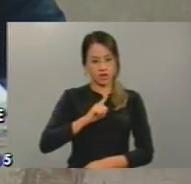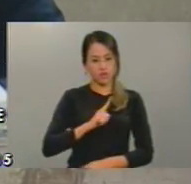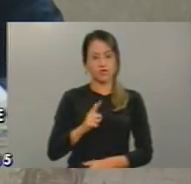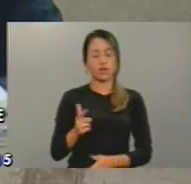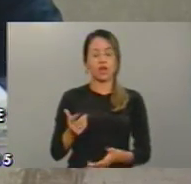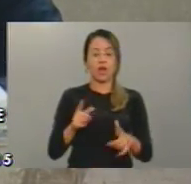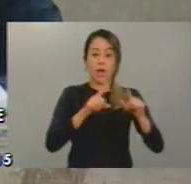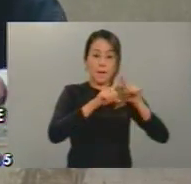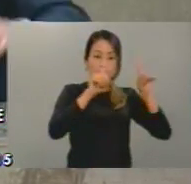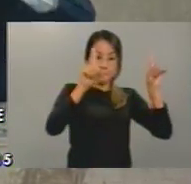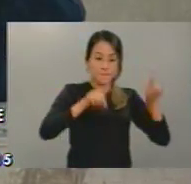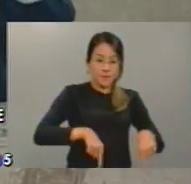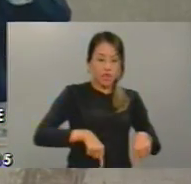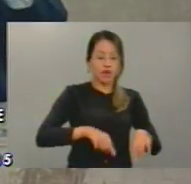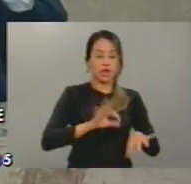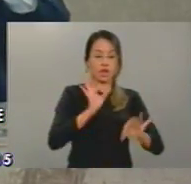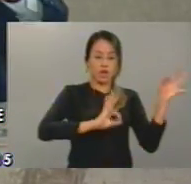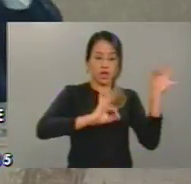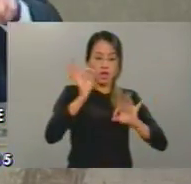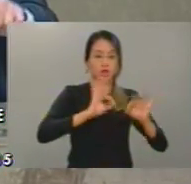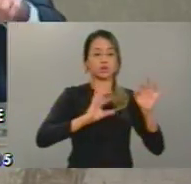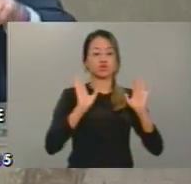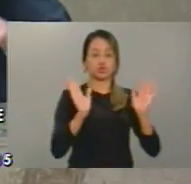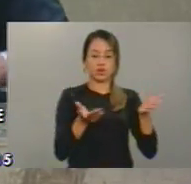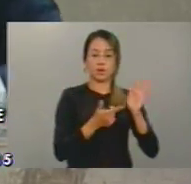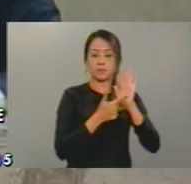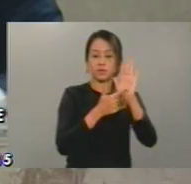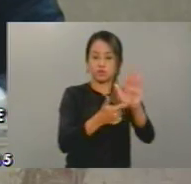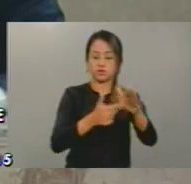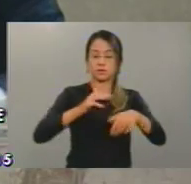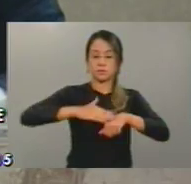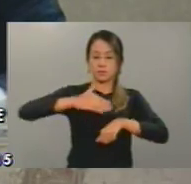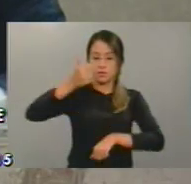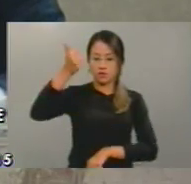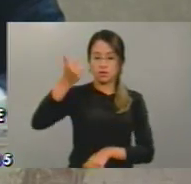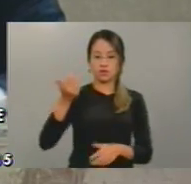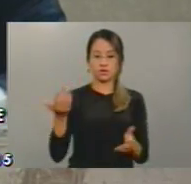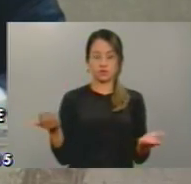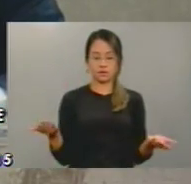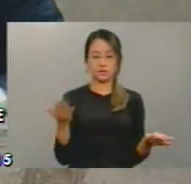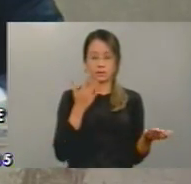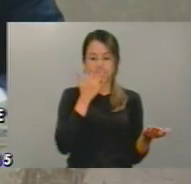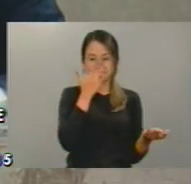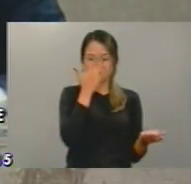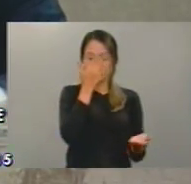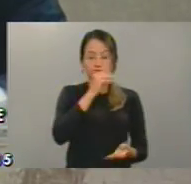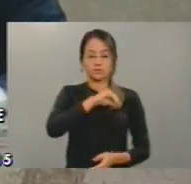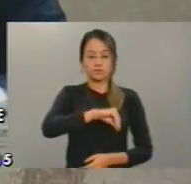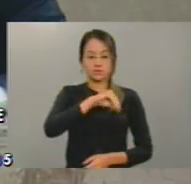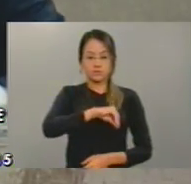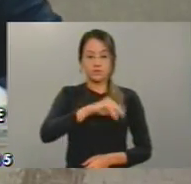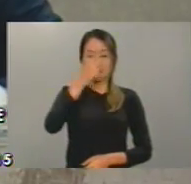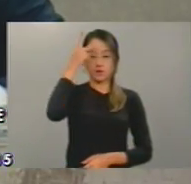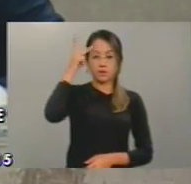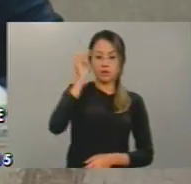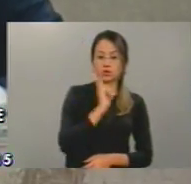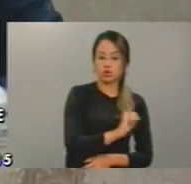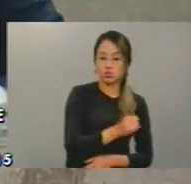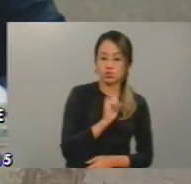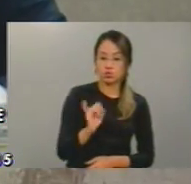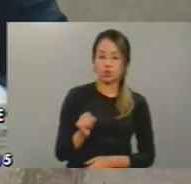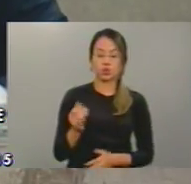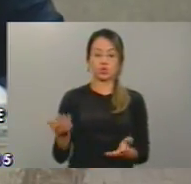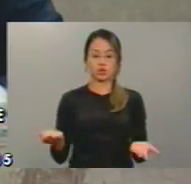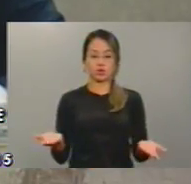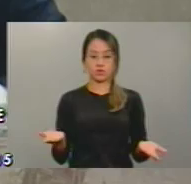plano onde já apresentou para melhorar as condições salariais dos instrutores educacionais, que isso, Vossa